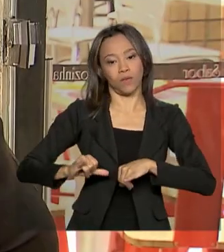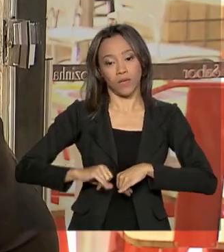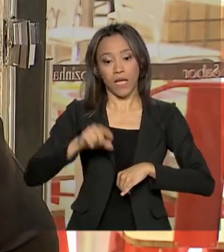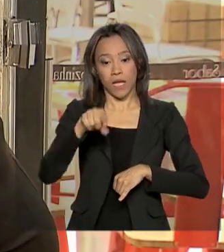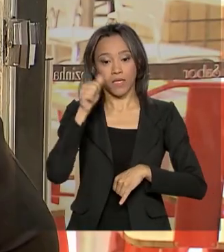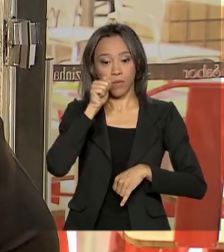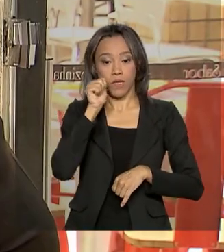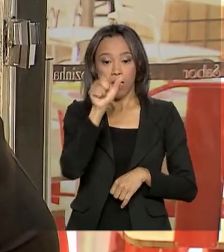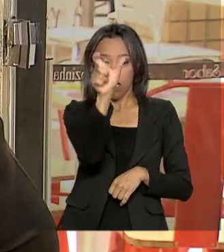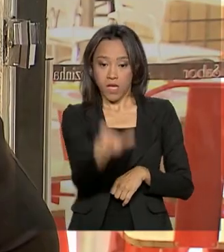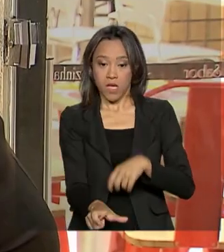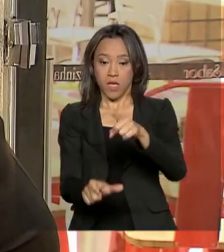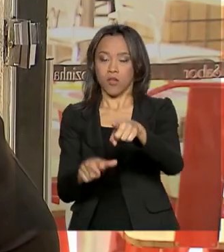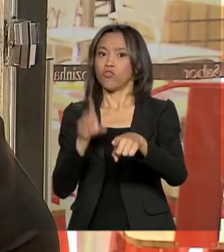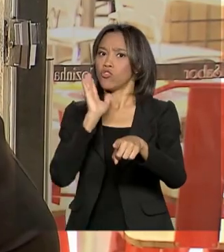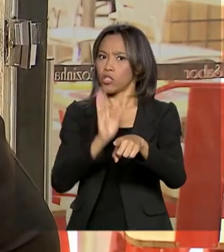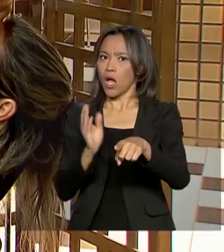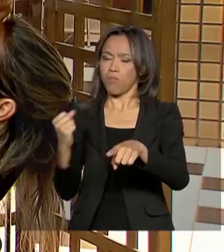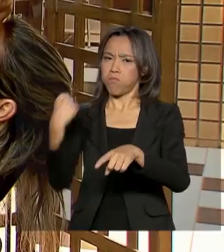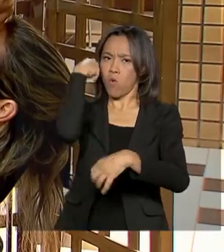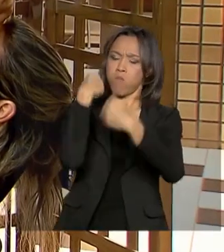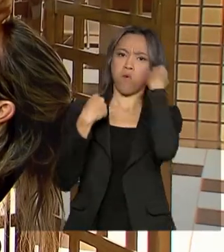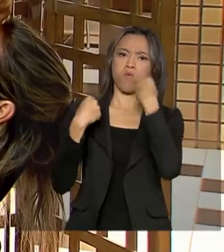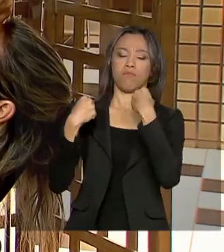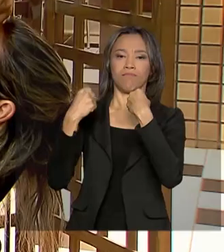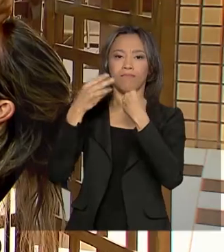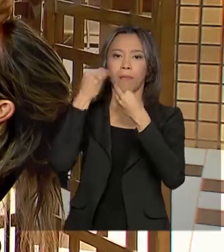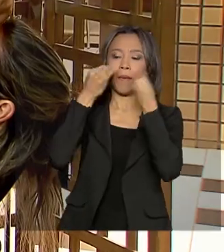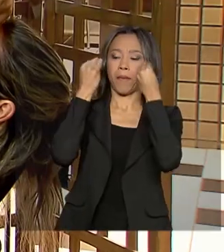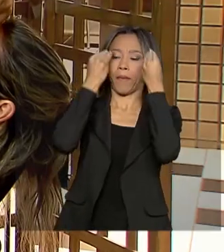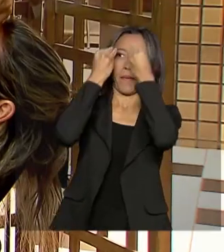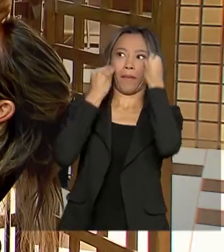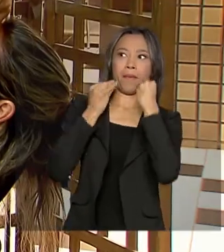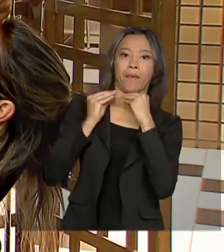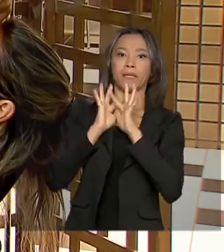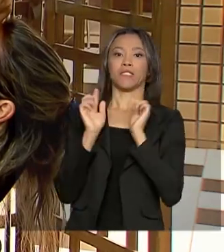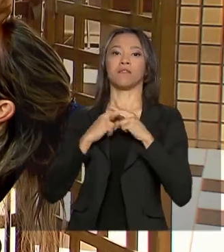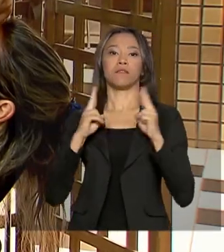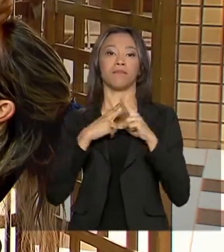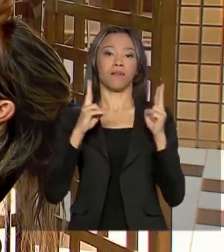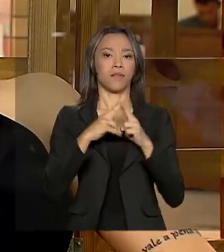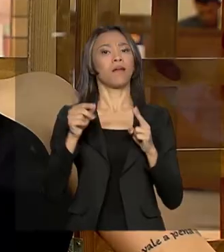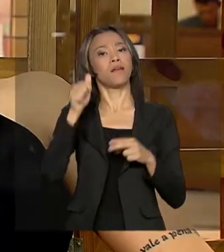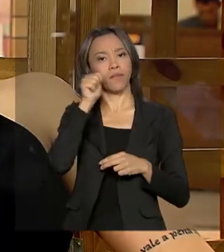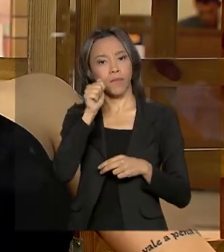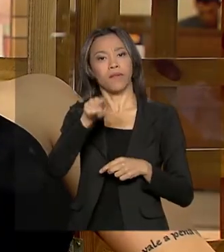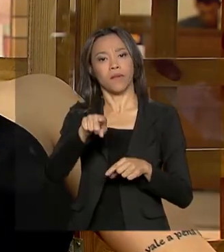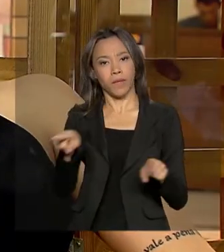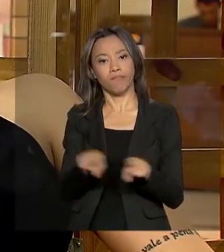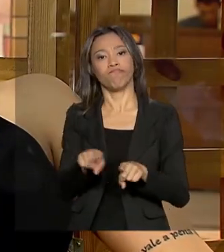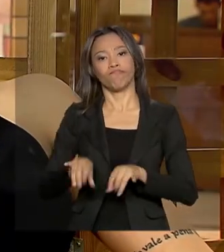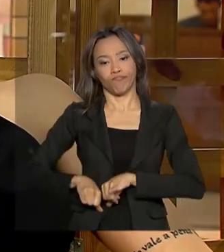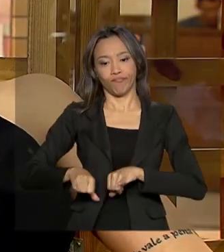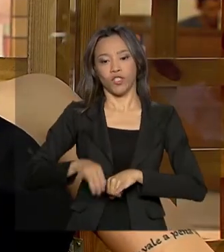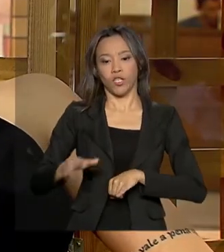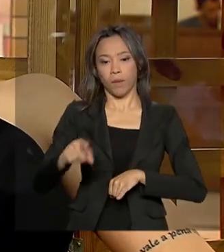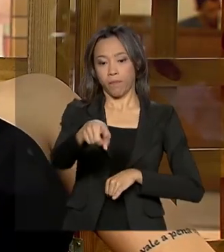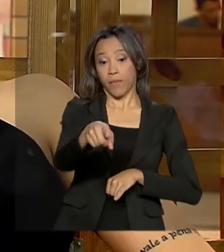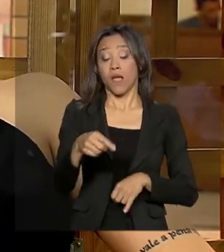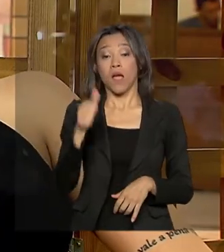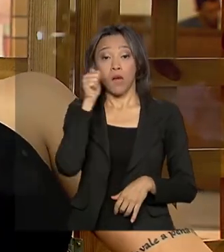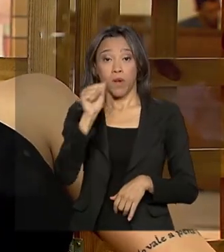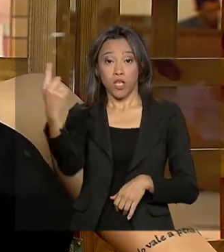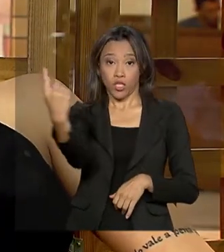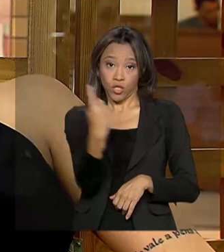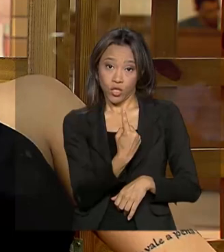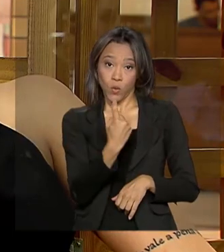maquiadora já teve de cobrir marcas de agressão em clientes e também já foi vítima. Ela chegou no salão com o hematoma,